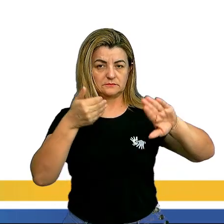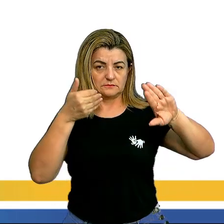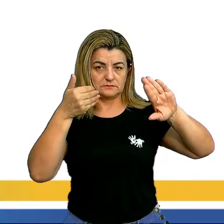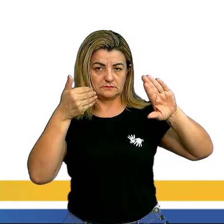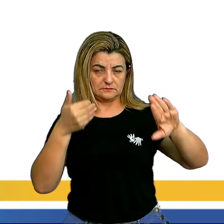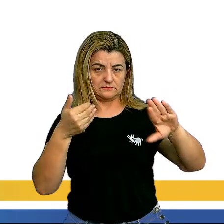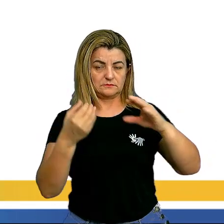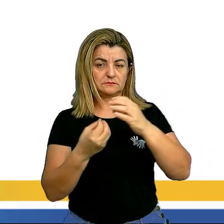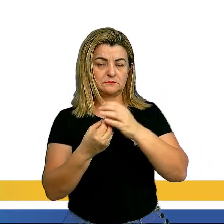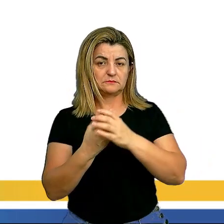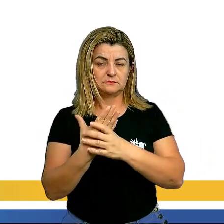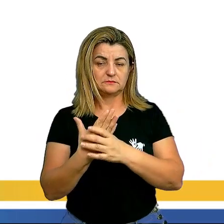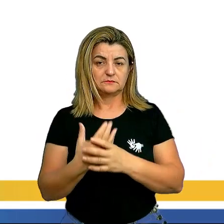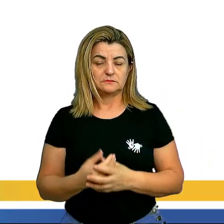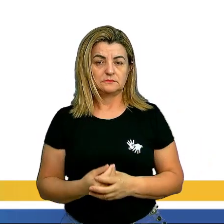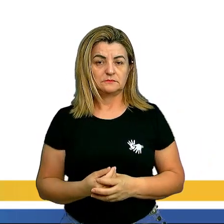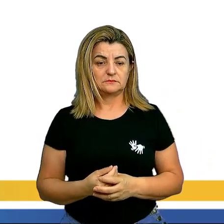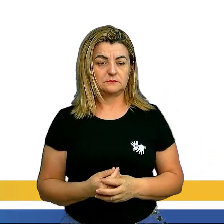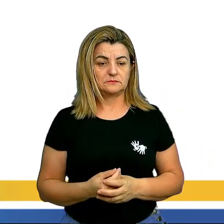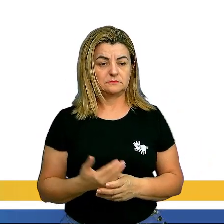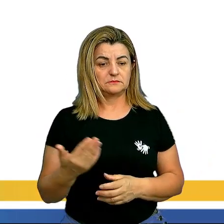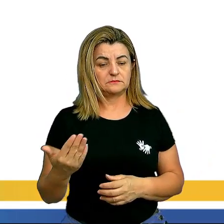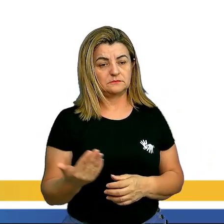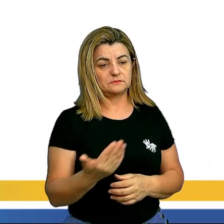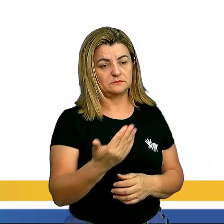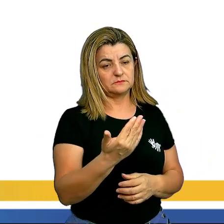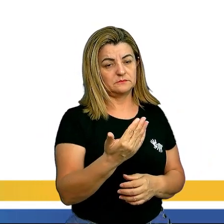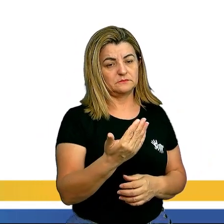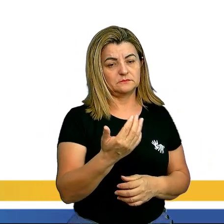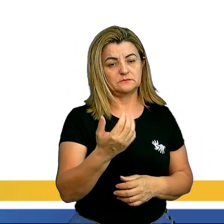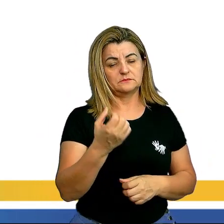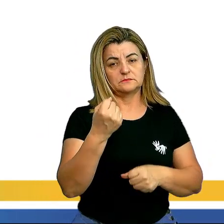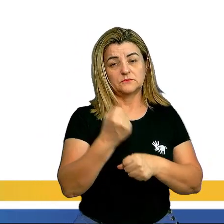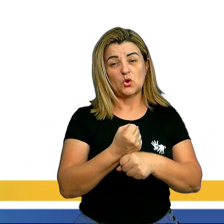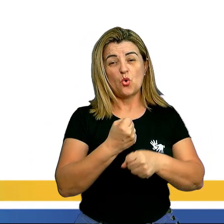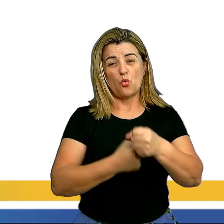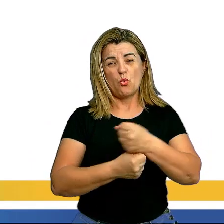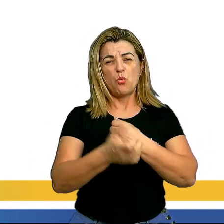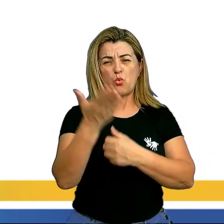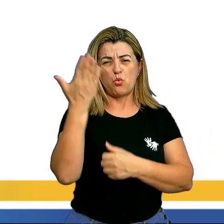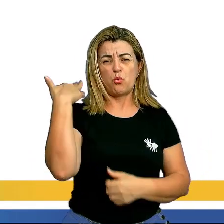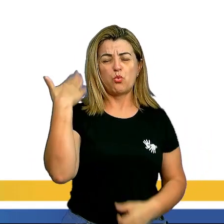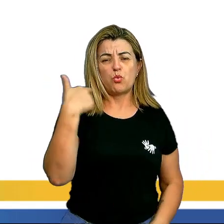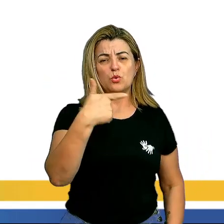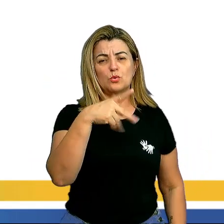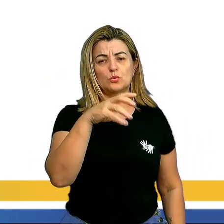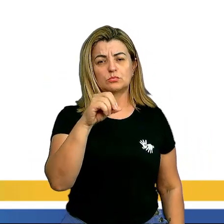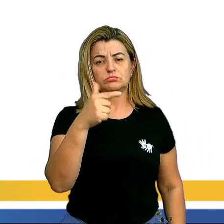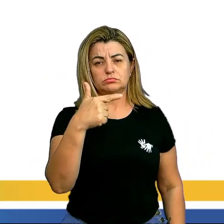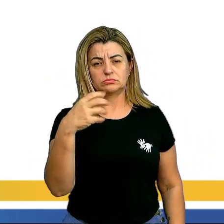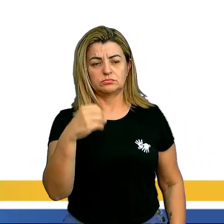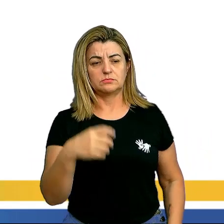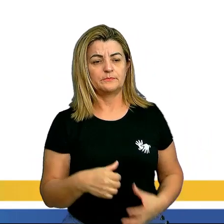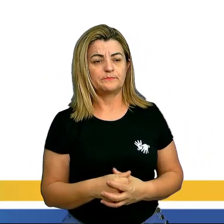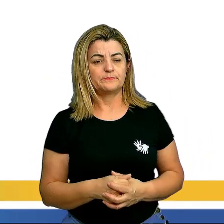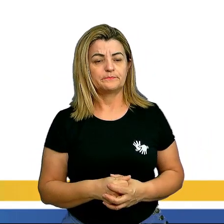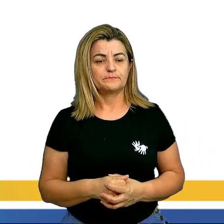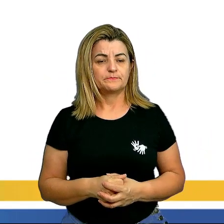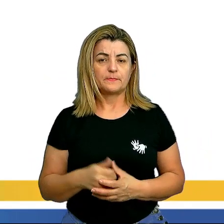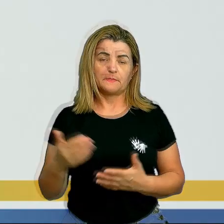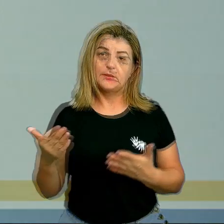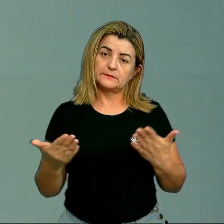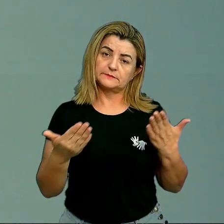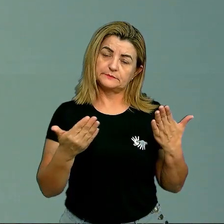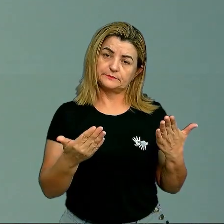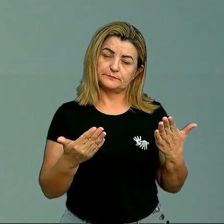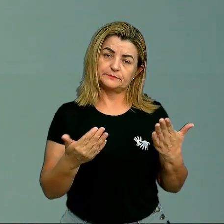isolamento reprodutivo, tá? Então, é uma questão aí que foi do ano passado. Ano passado não, né? De 2020. Tranquilazinha para vocês, tá?